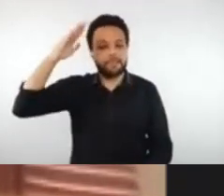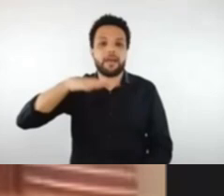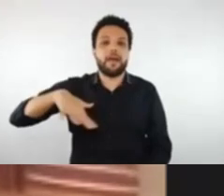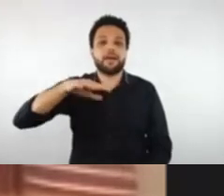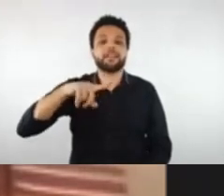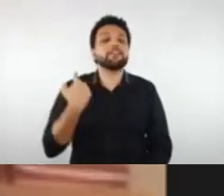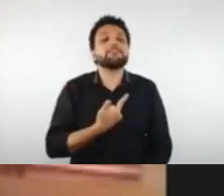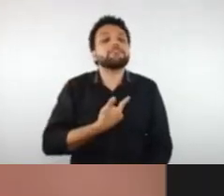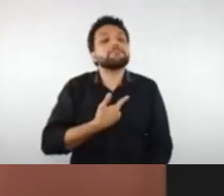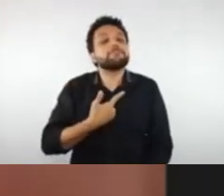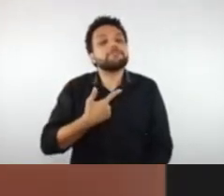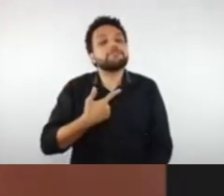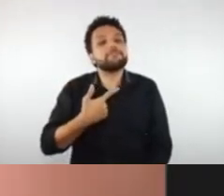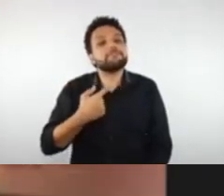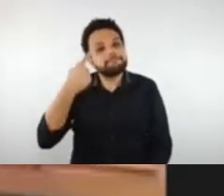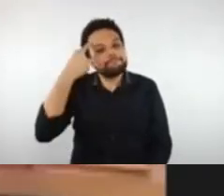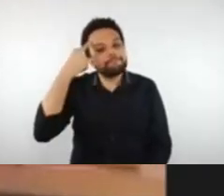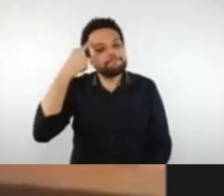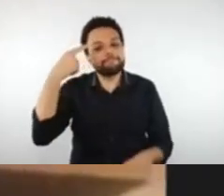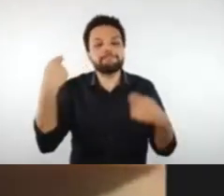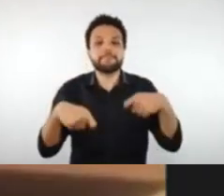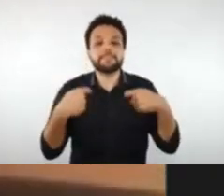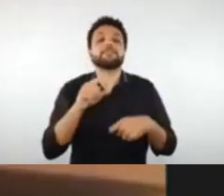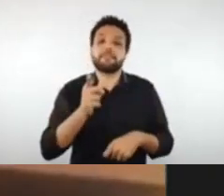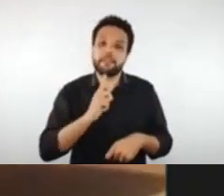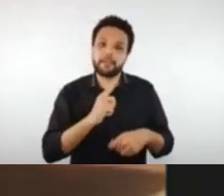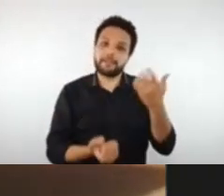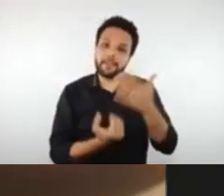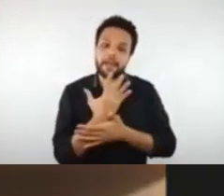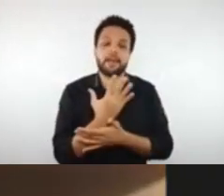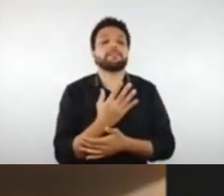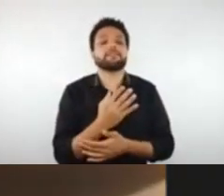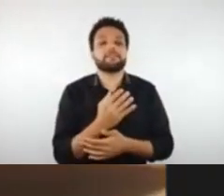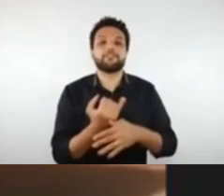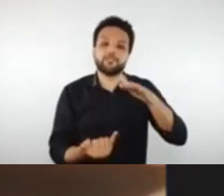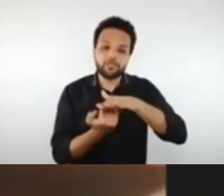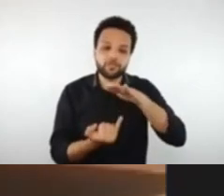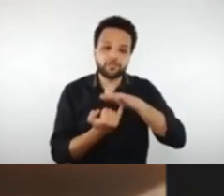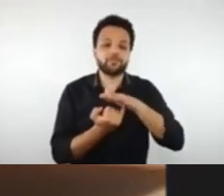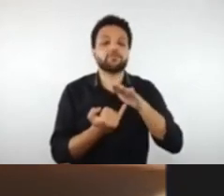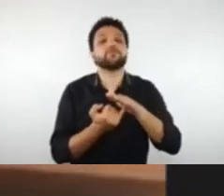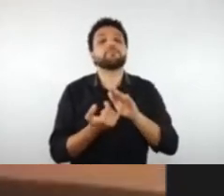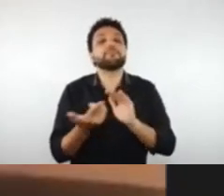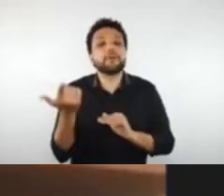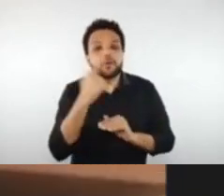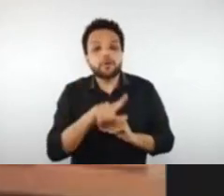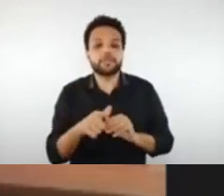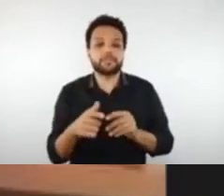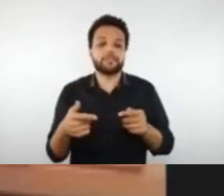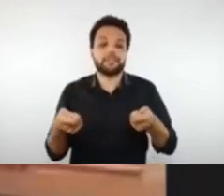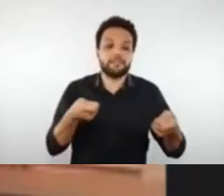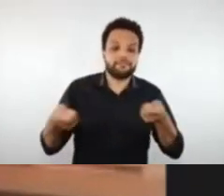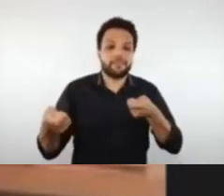a academia, a gente entendeu que deveria ter um instituto, né? Que foi criado como